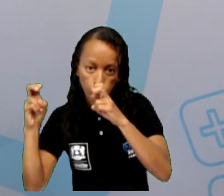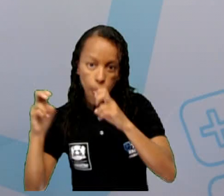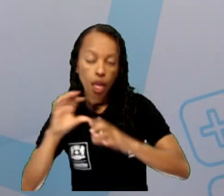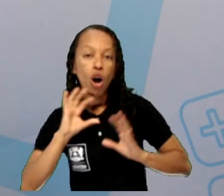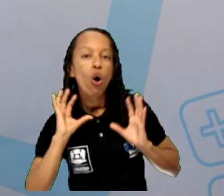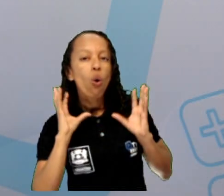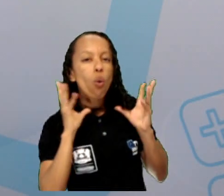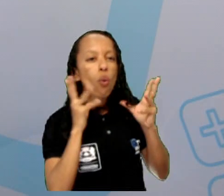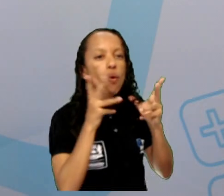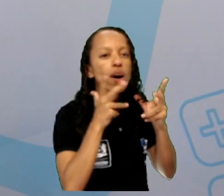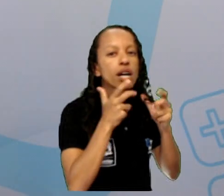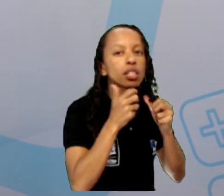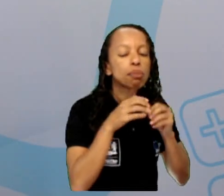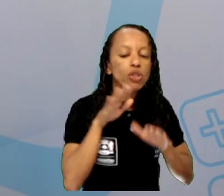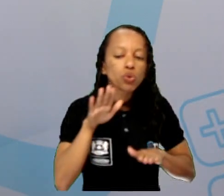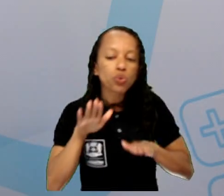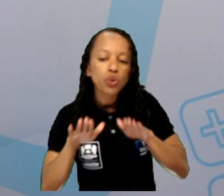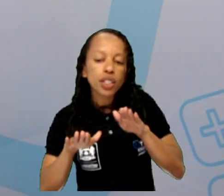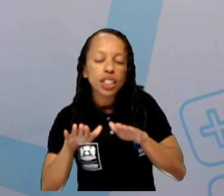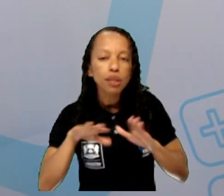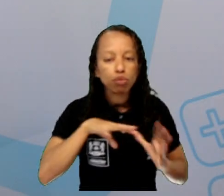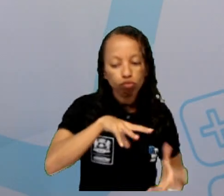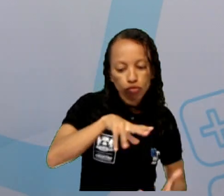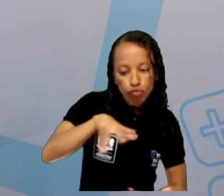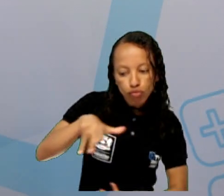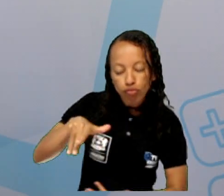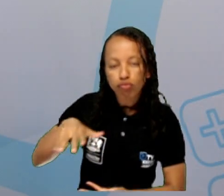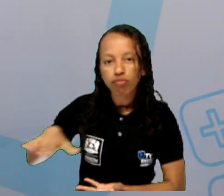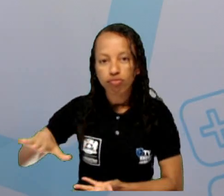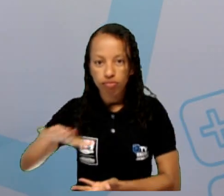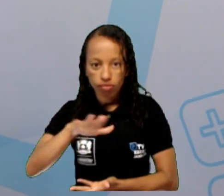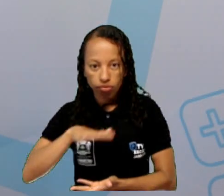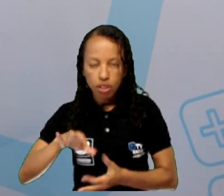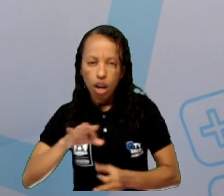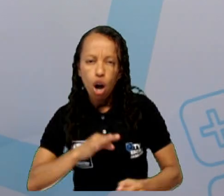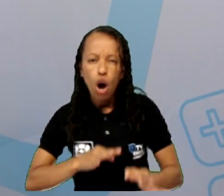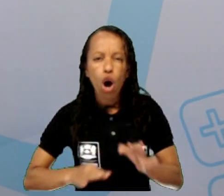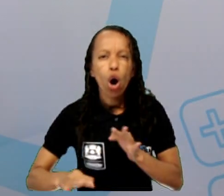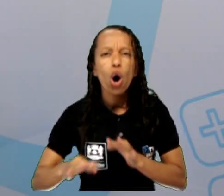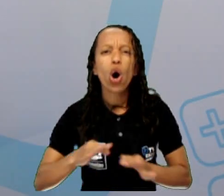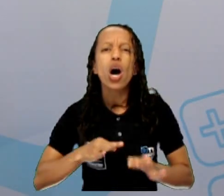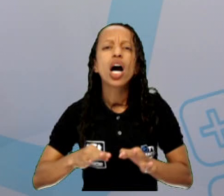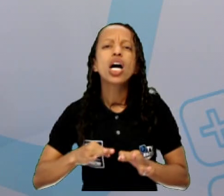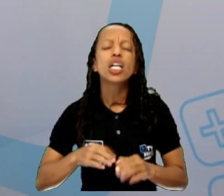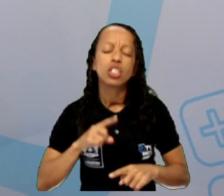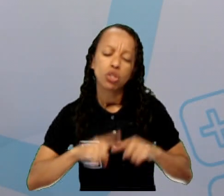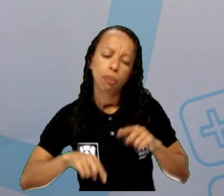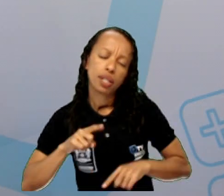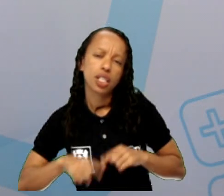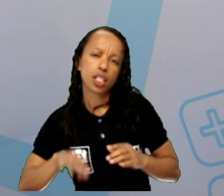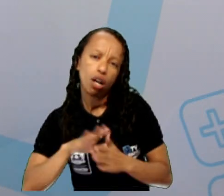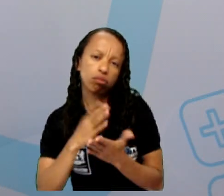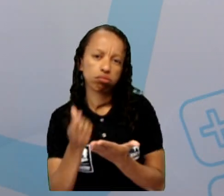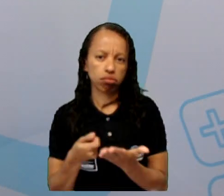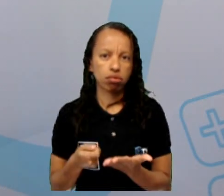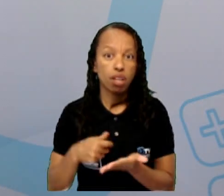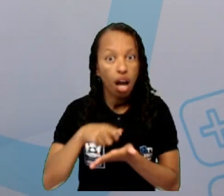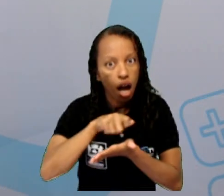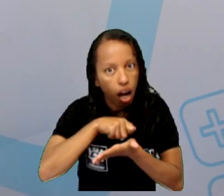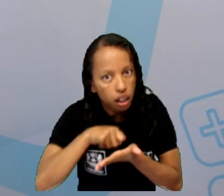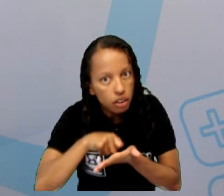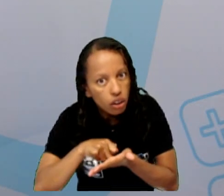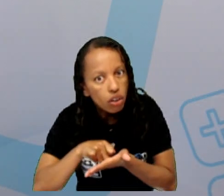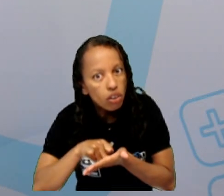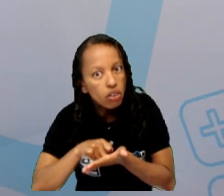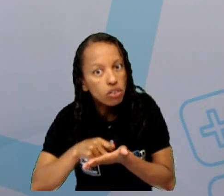do ecossistema. Prepare o material de vocês, o caderno, anotem tudo o que for falado, porque depois temos